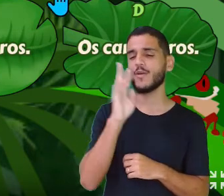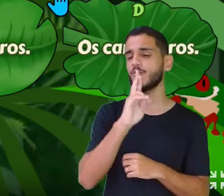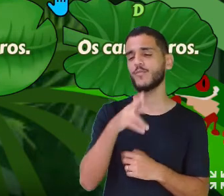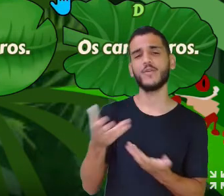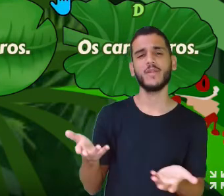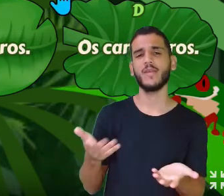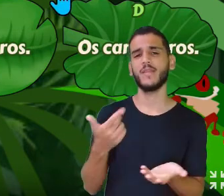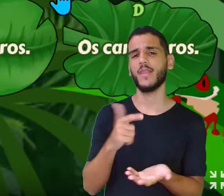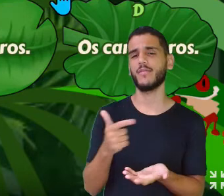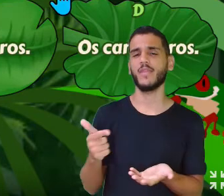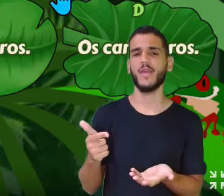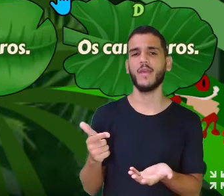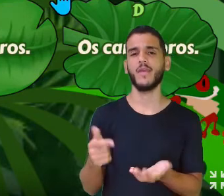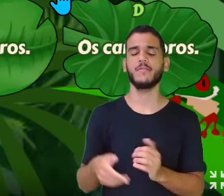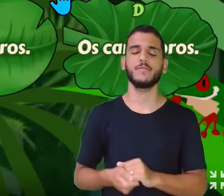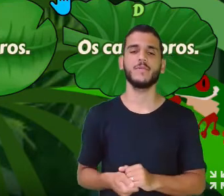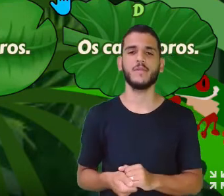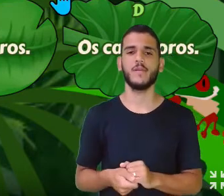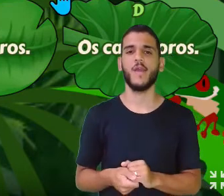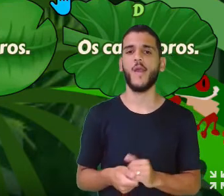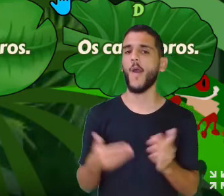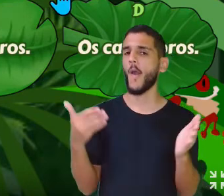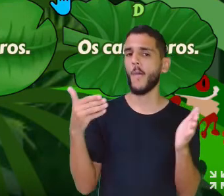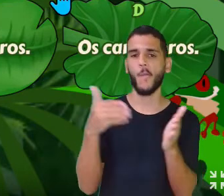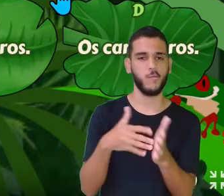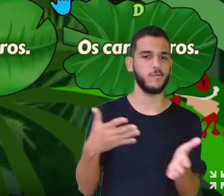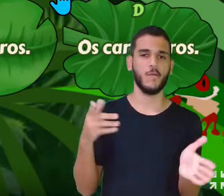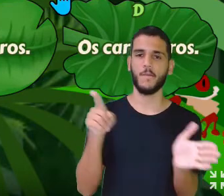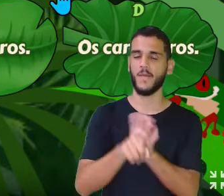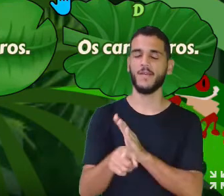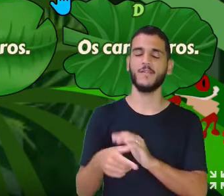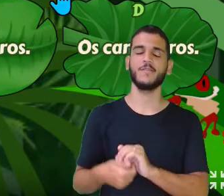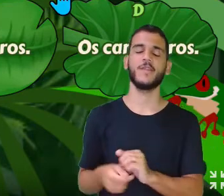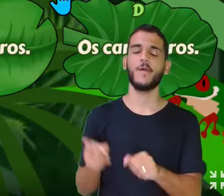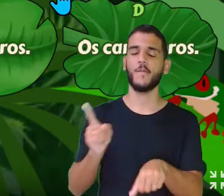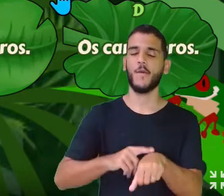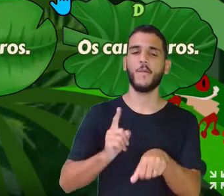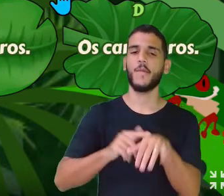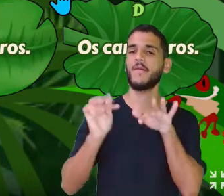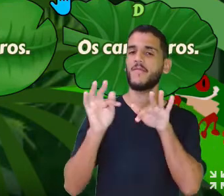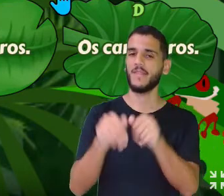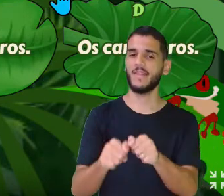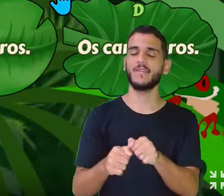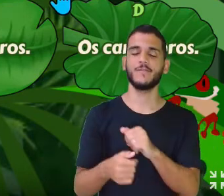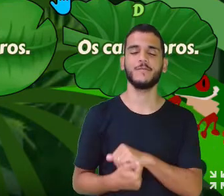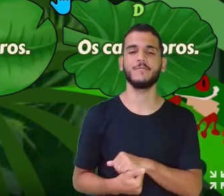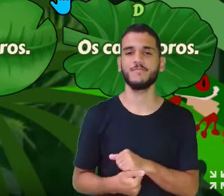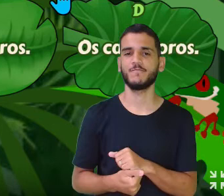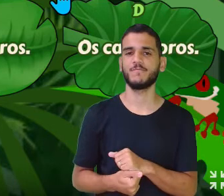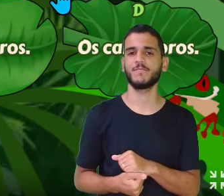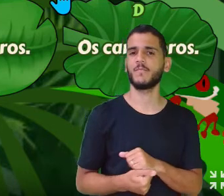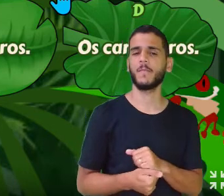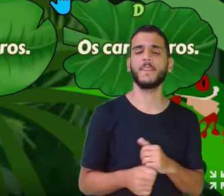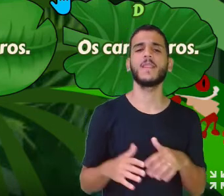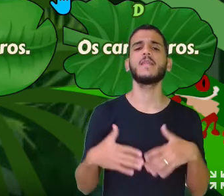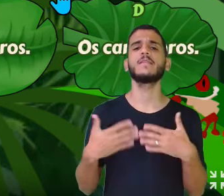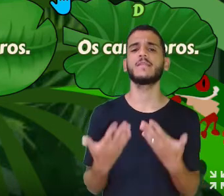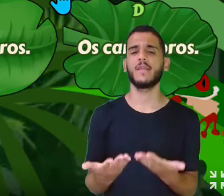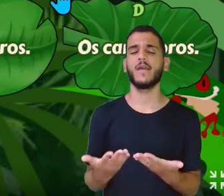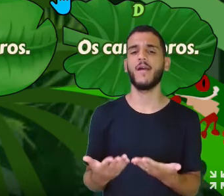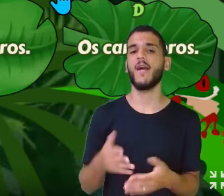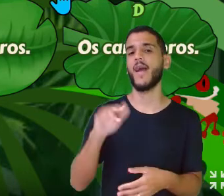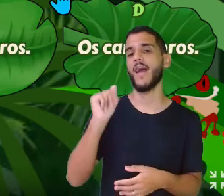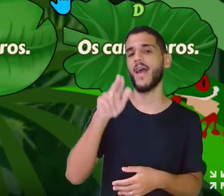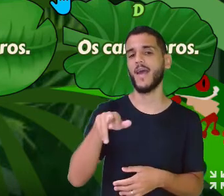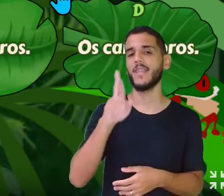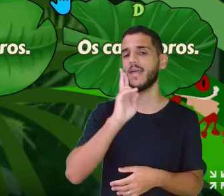vai ser a última, tá? Porque o nosso tempo acabou. Tô Então, esperando vocês, o que é que tá? vocês acham que é? Minha gente, cadê? Então vamos lá. A